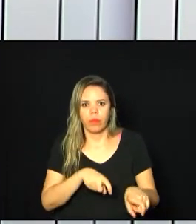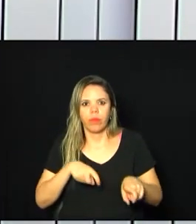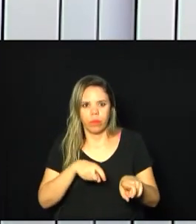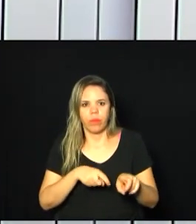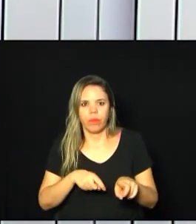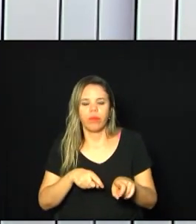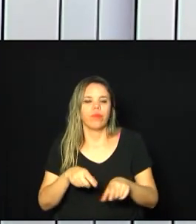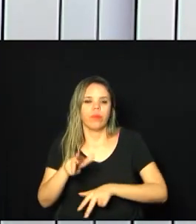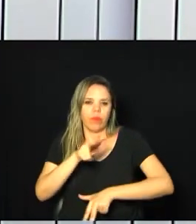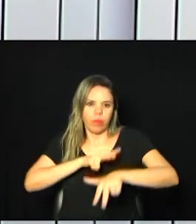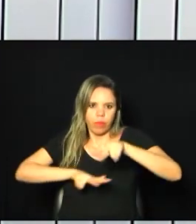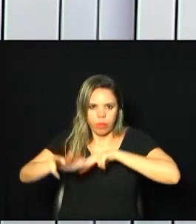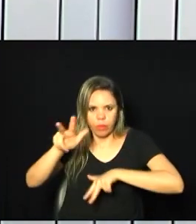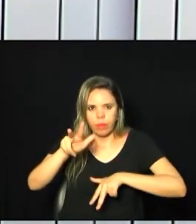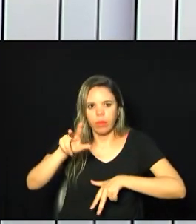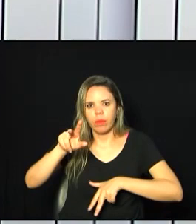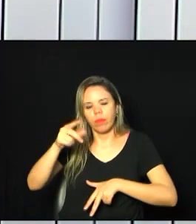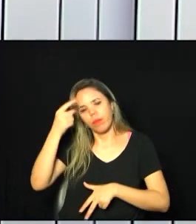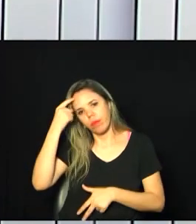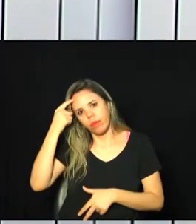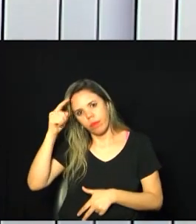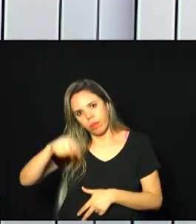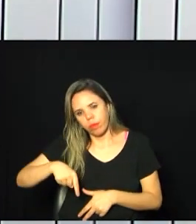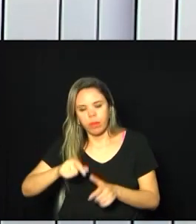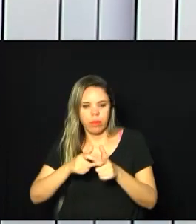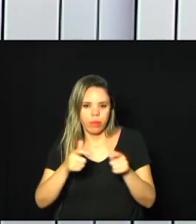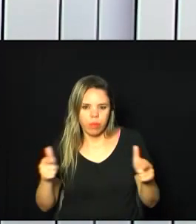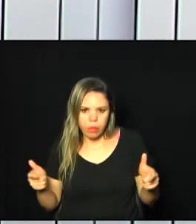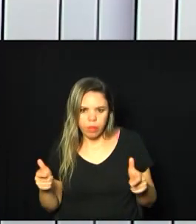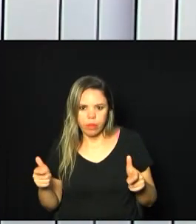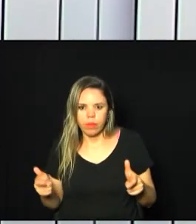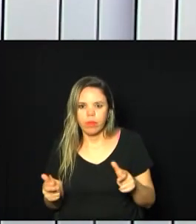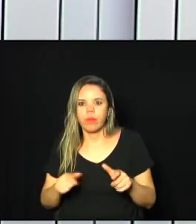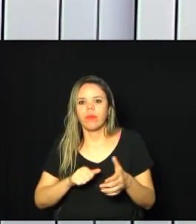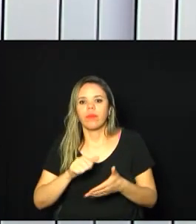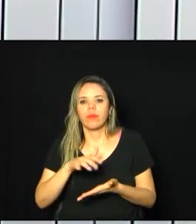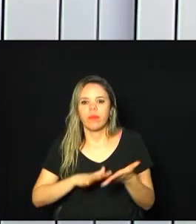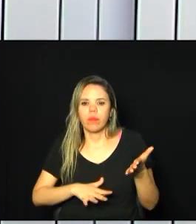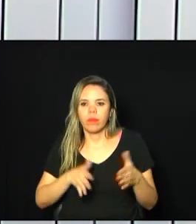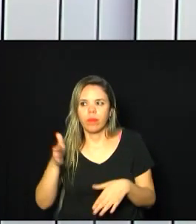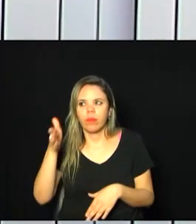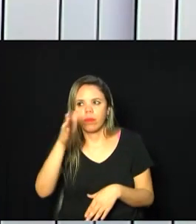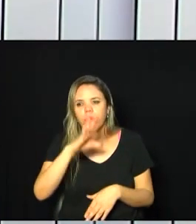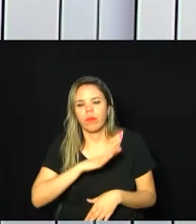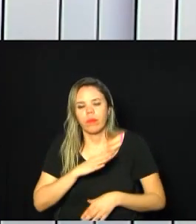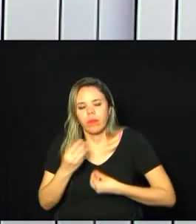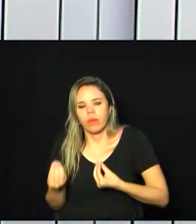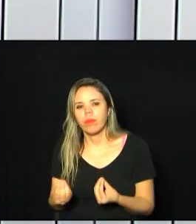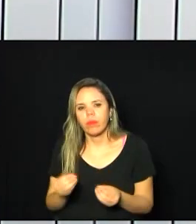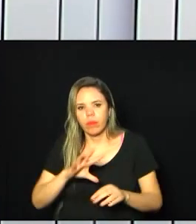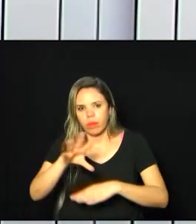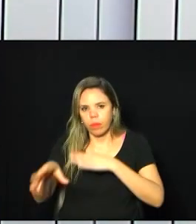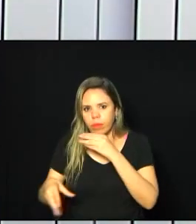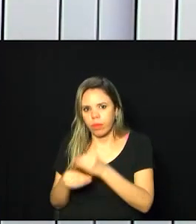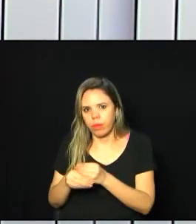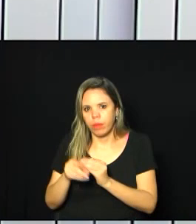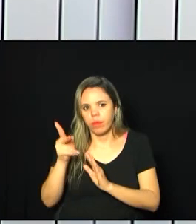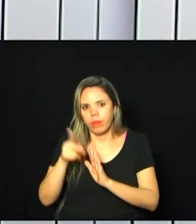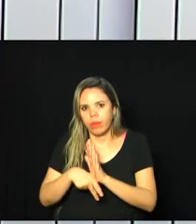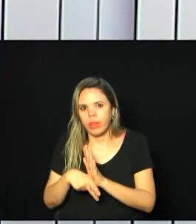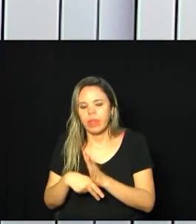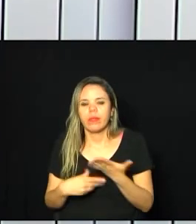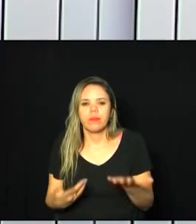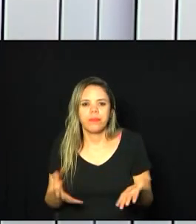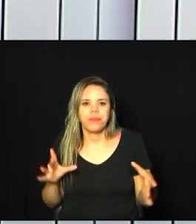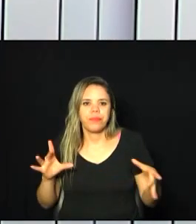karatê. A Nilza, ela pensa em expandir essas atividades pela cidade, implementar este projeto